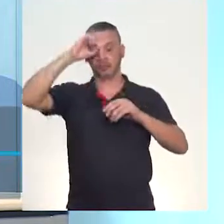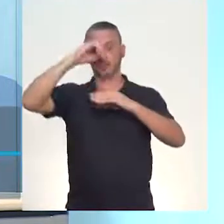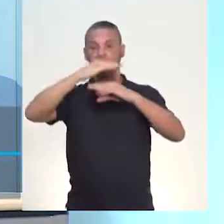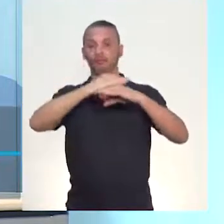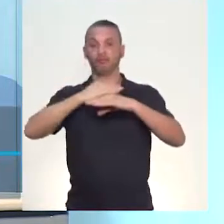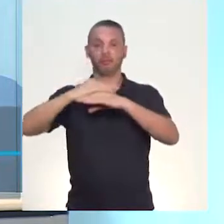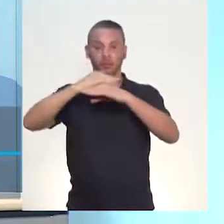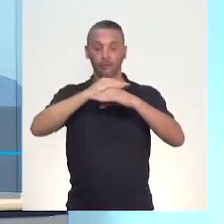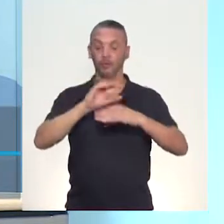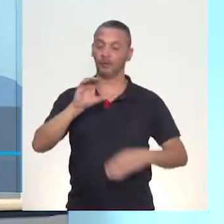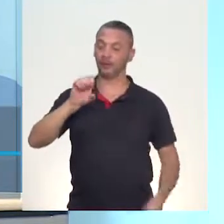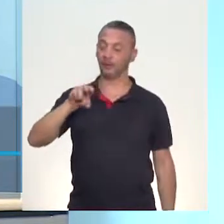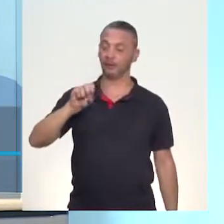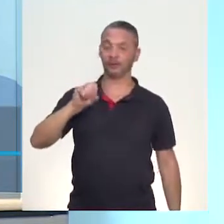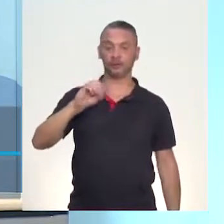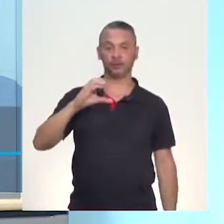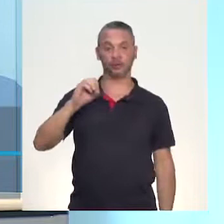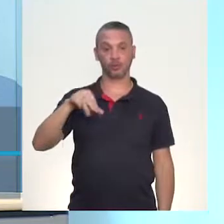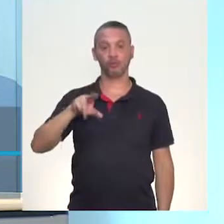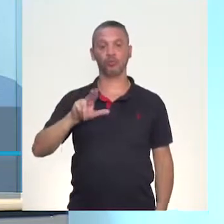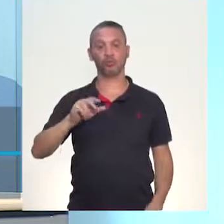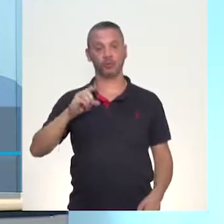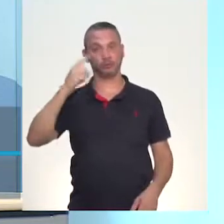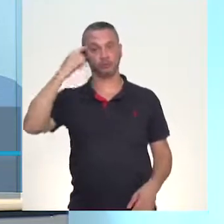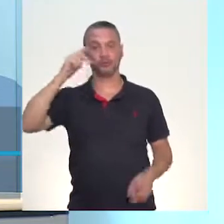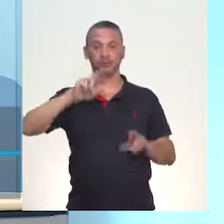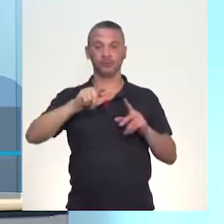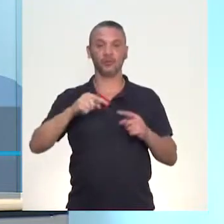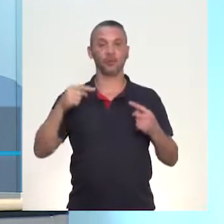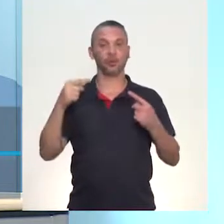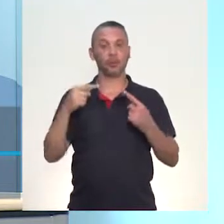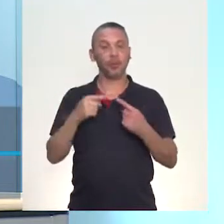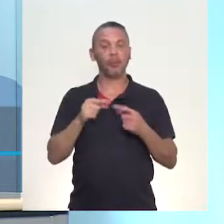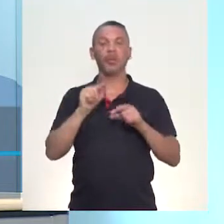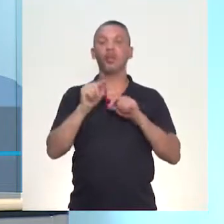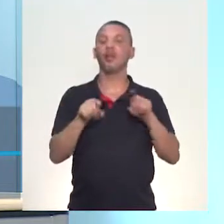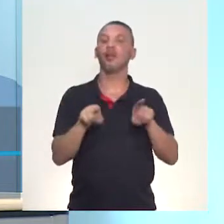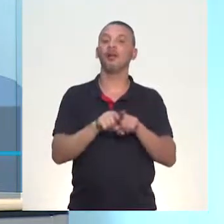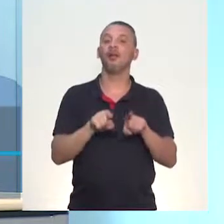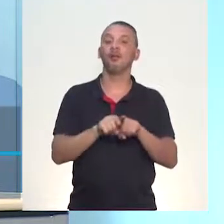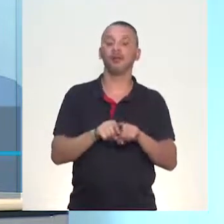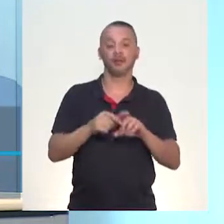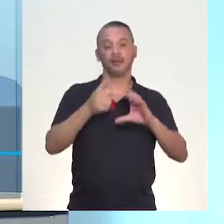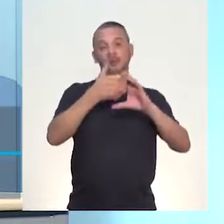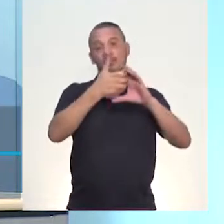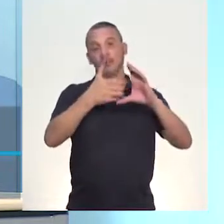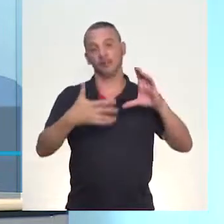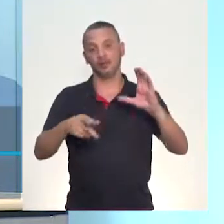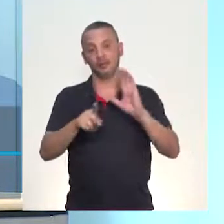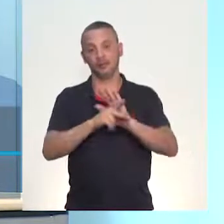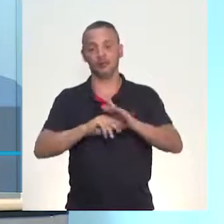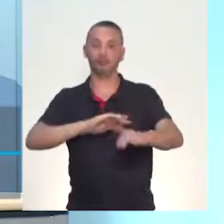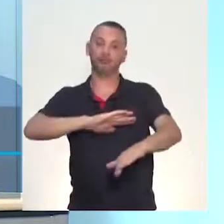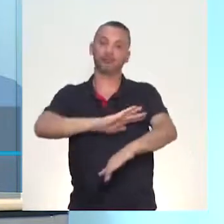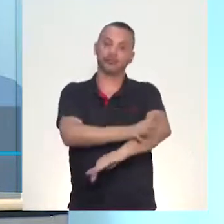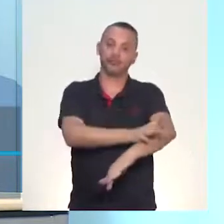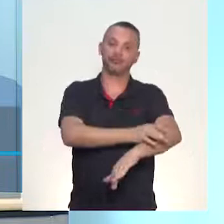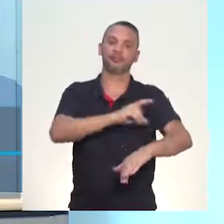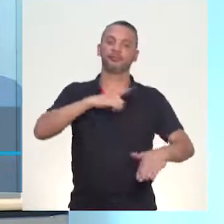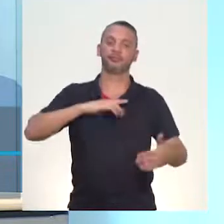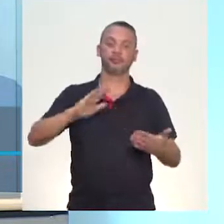Essa primeira acepção que eu estou comentando com vocês diz respeito ao aspecto preconceituoso, que também pode